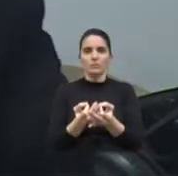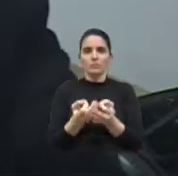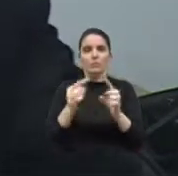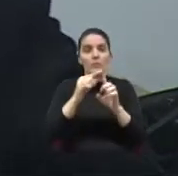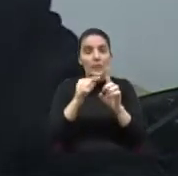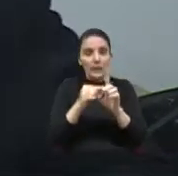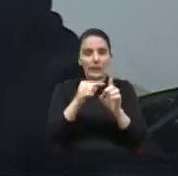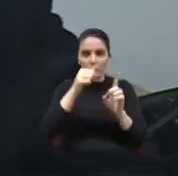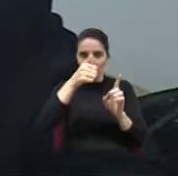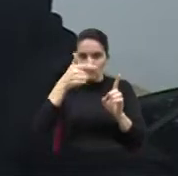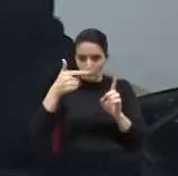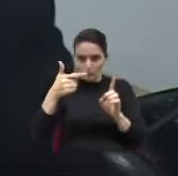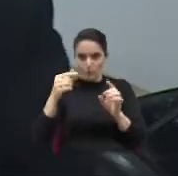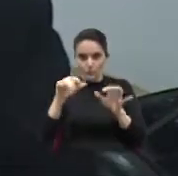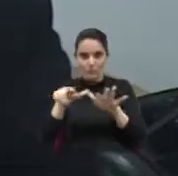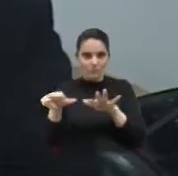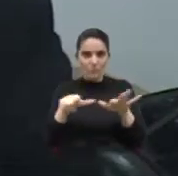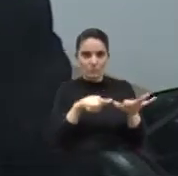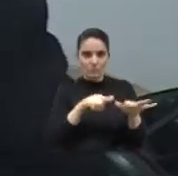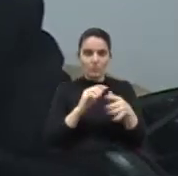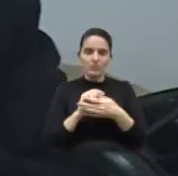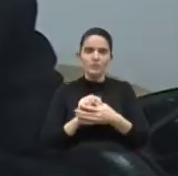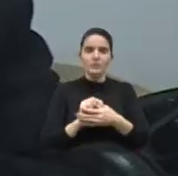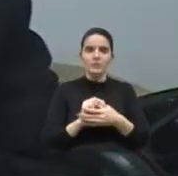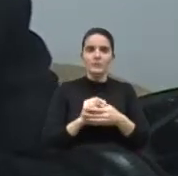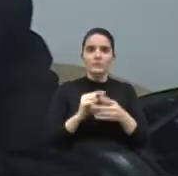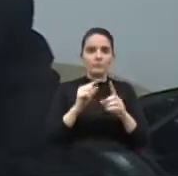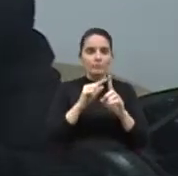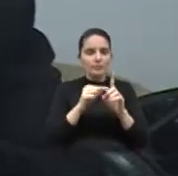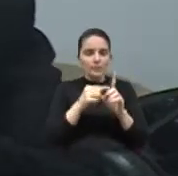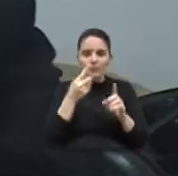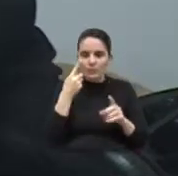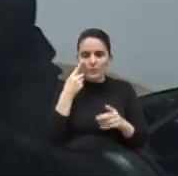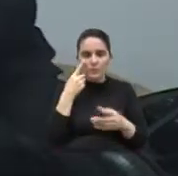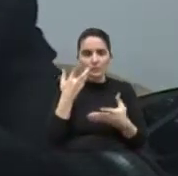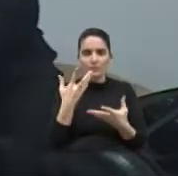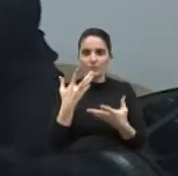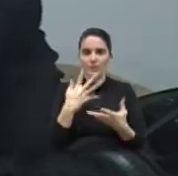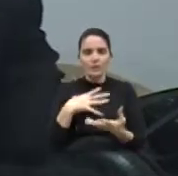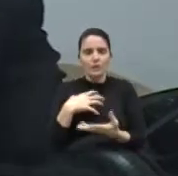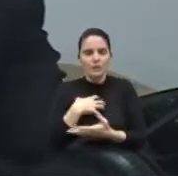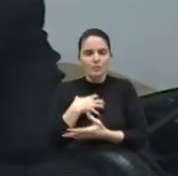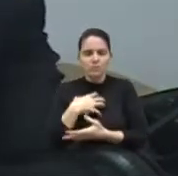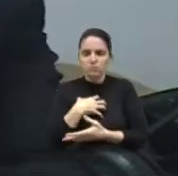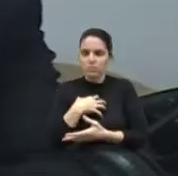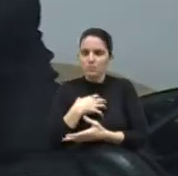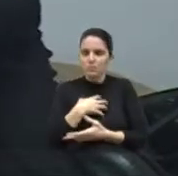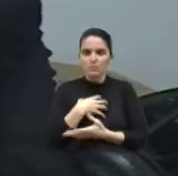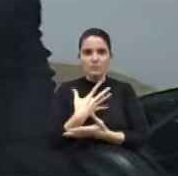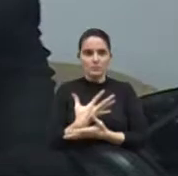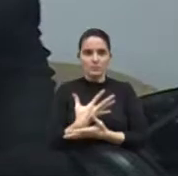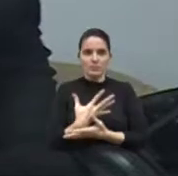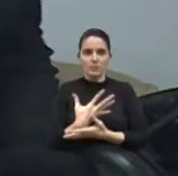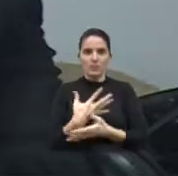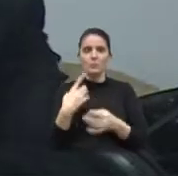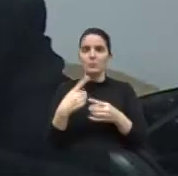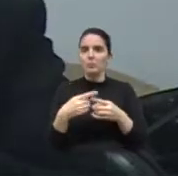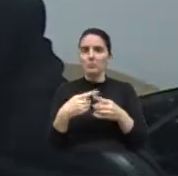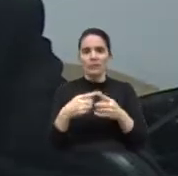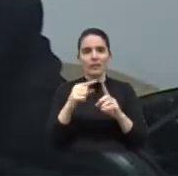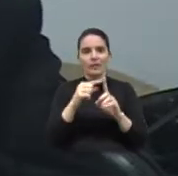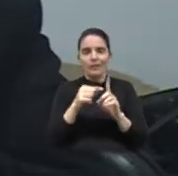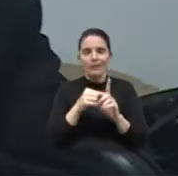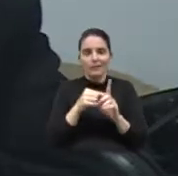cria, que você desenvolve, né, pela criança ali concebida já há 12